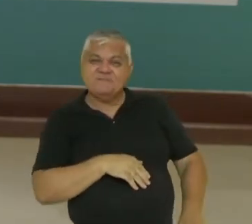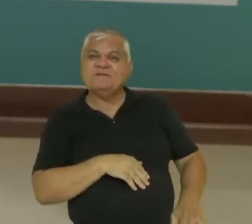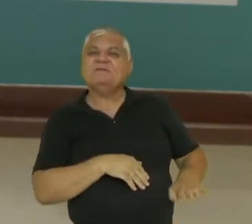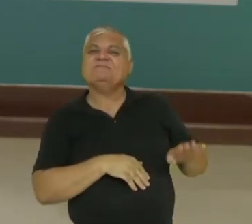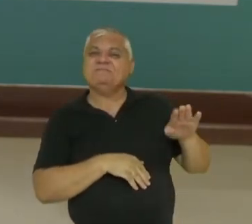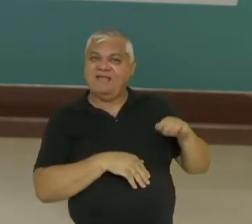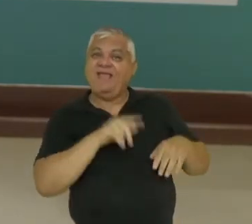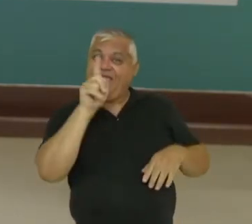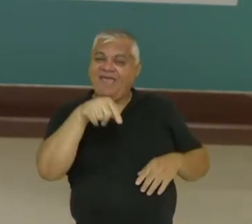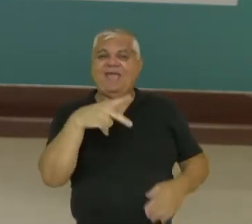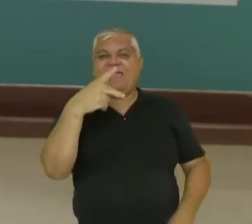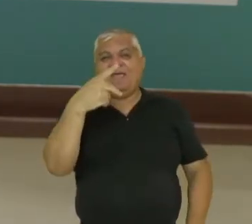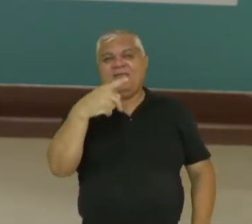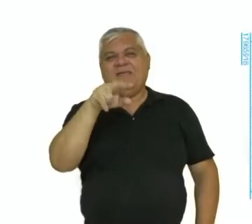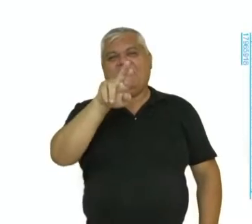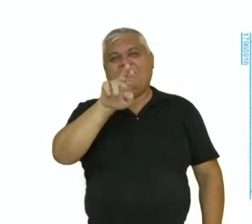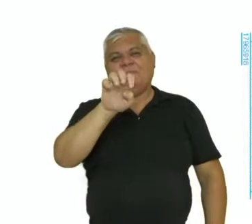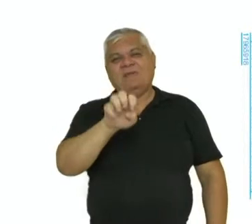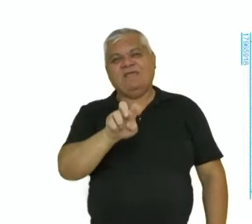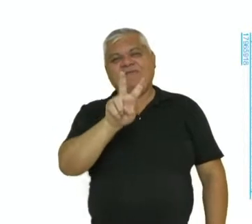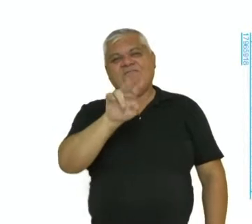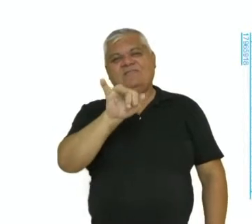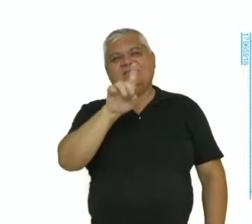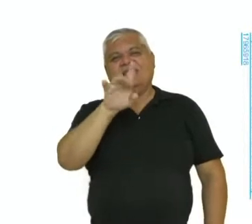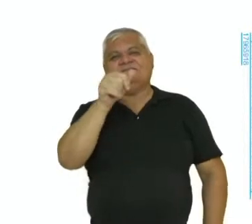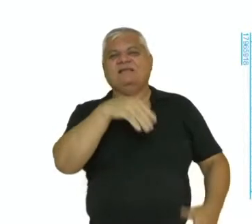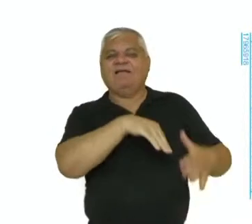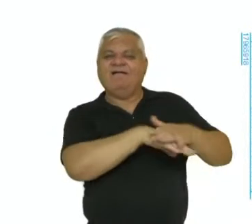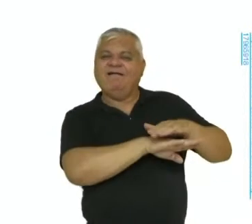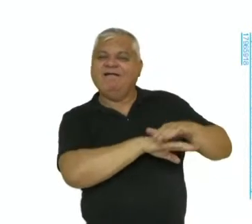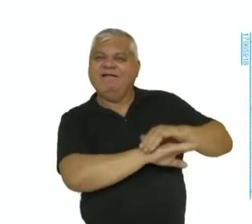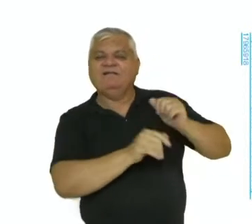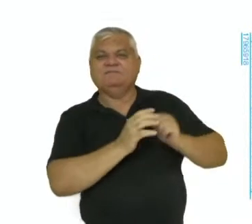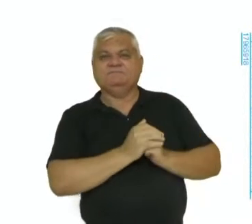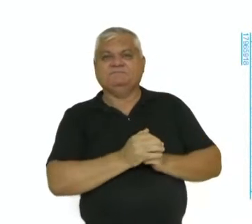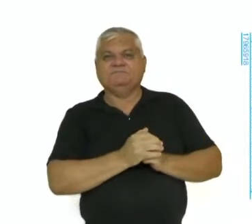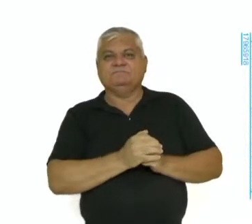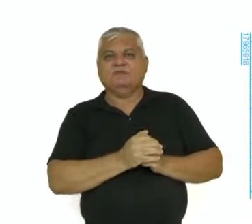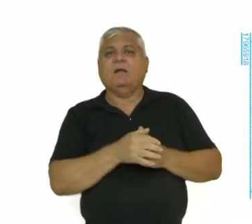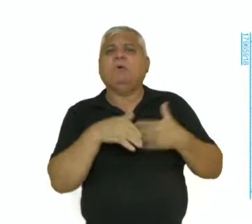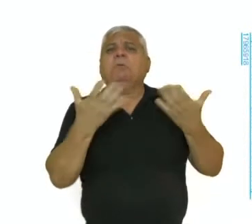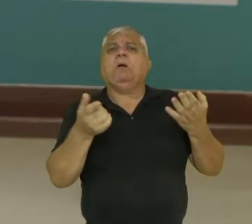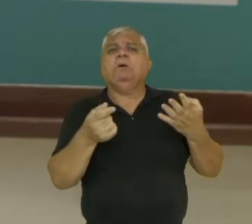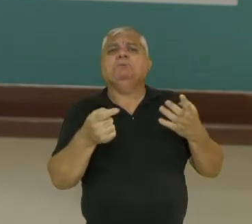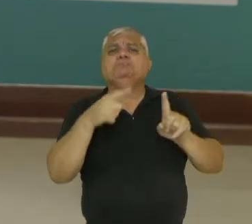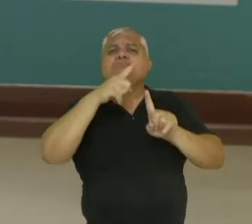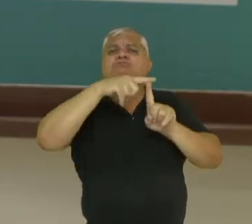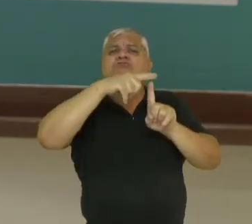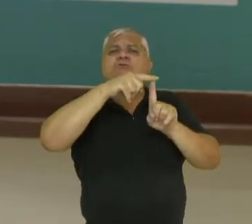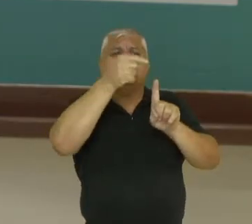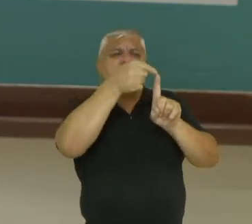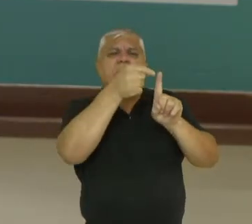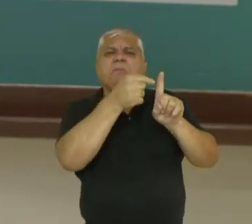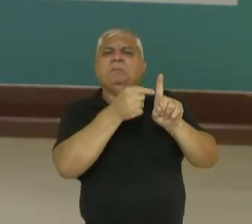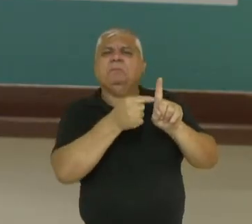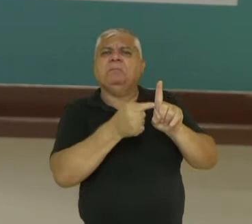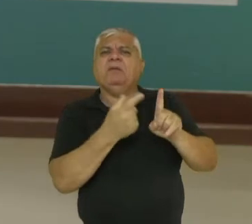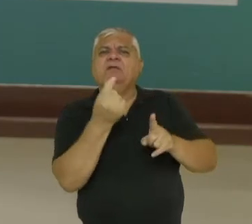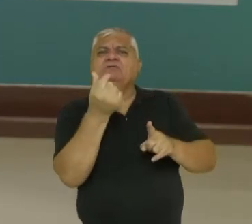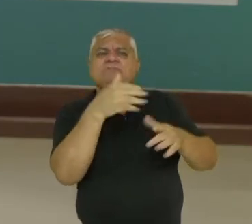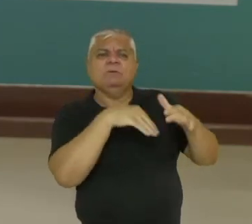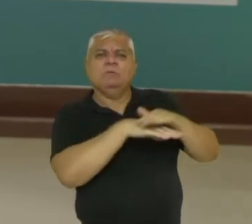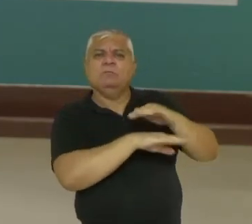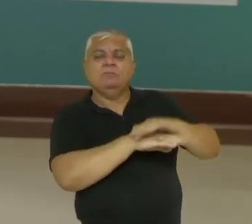também. Quais são as melhores modalidades de investimento? Nossa, essa pergunta, gente, é quase